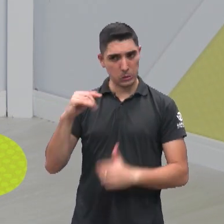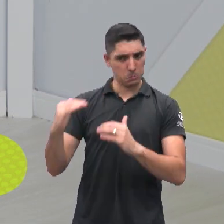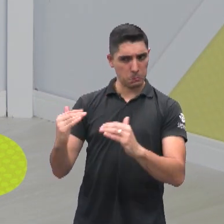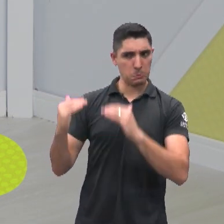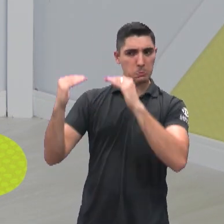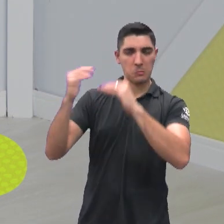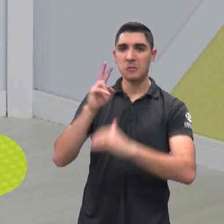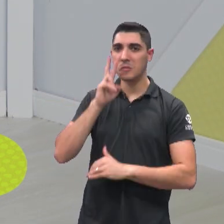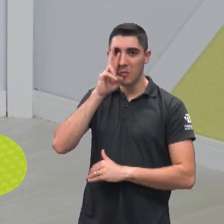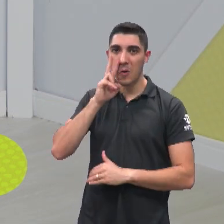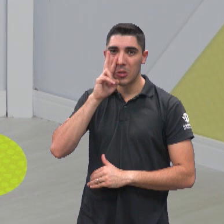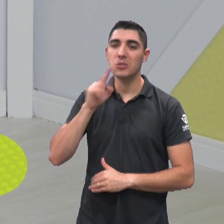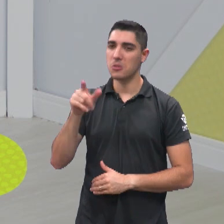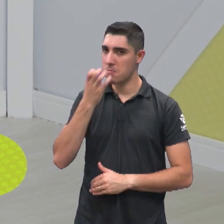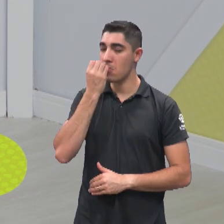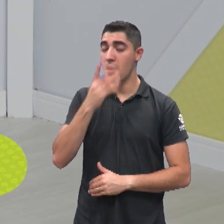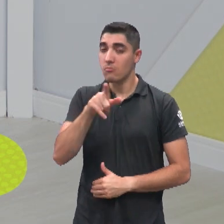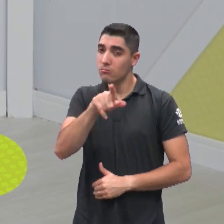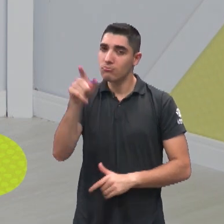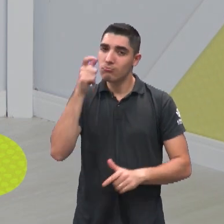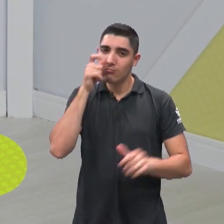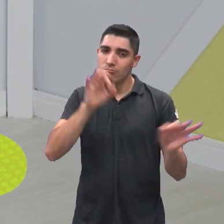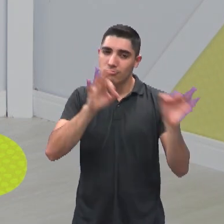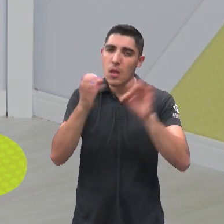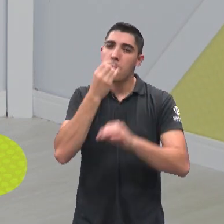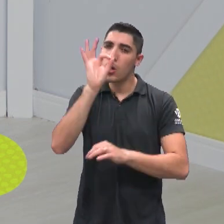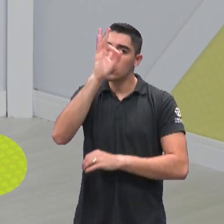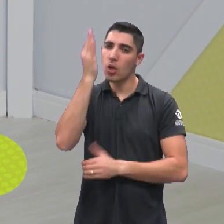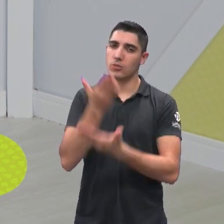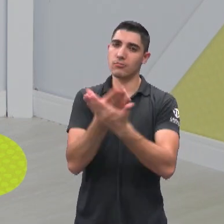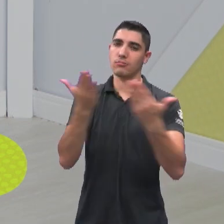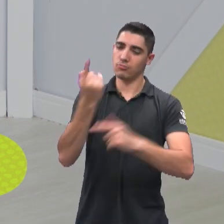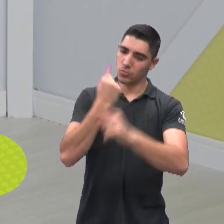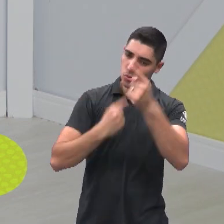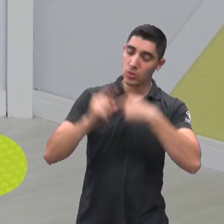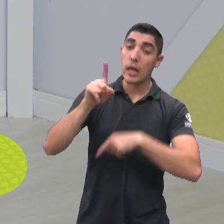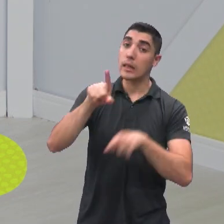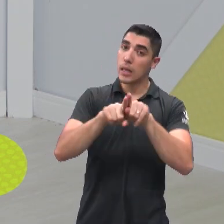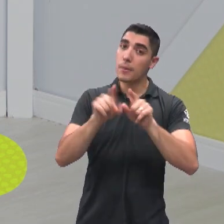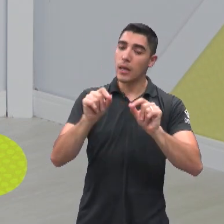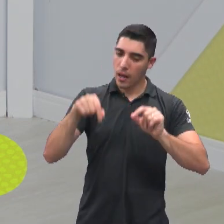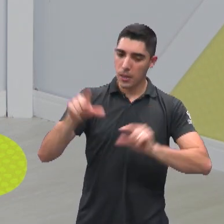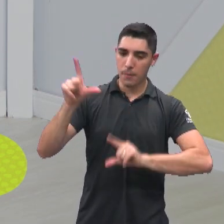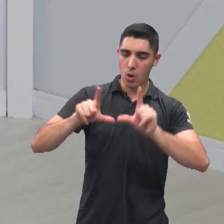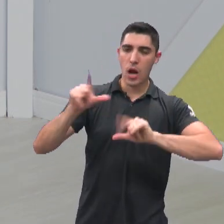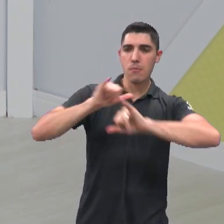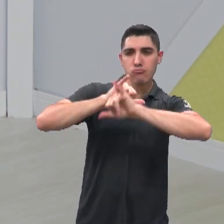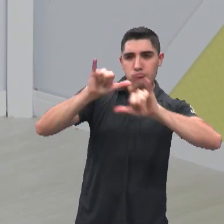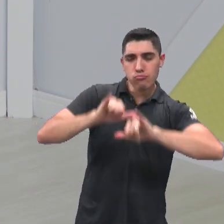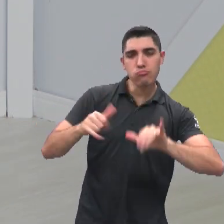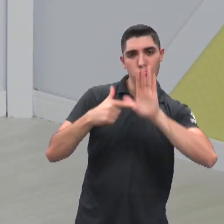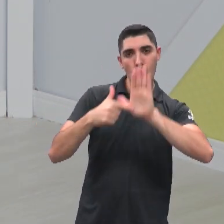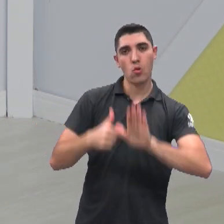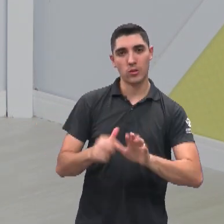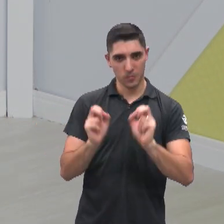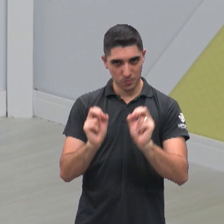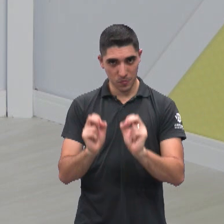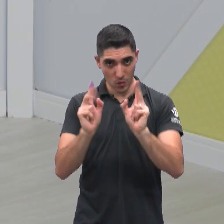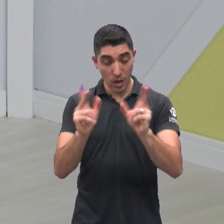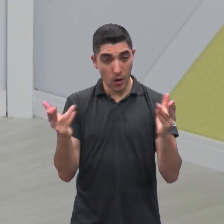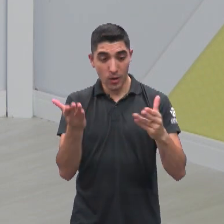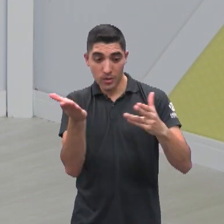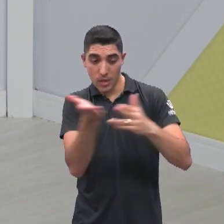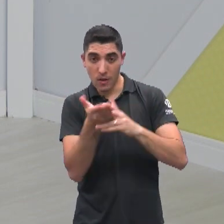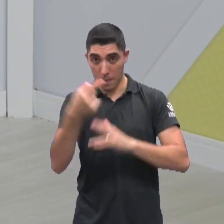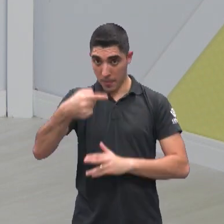altíssimo, vale a pena conferir. Sucesso para todos os participantes e, na medida do possível, claro, a gente vai informando aqui no Hora do Esporte. E faz o primeiro break do dia. Na